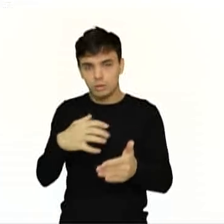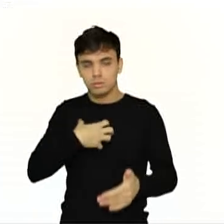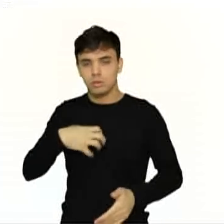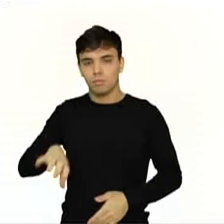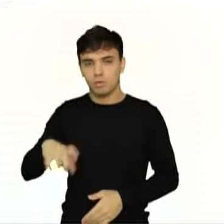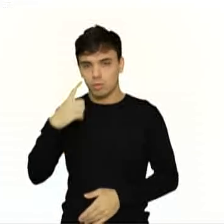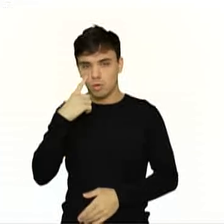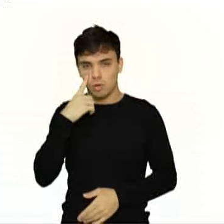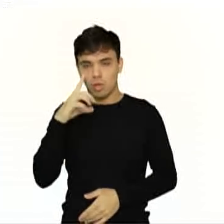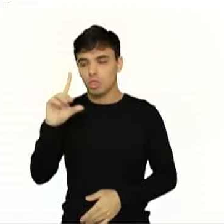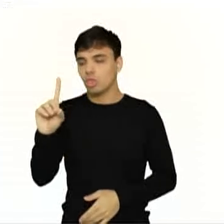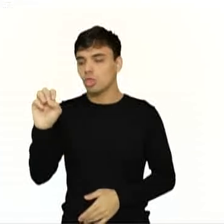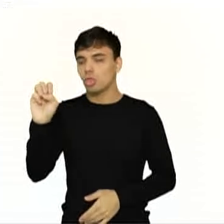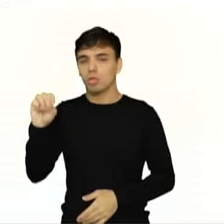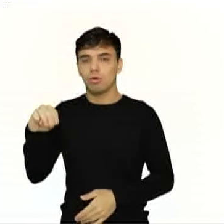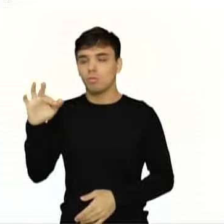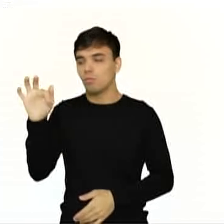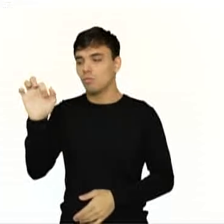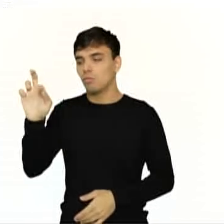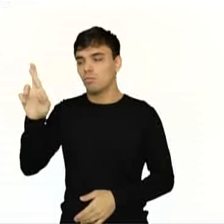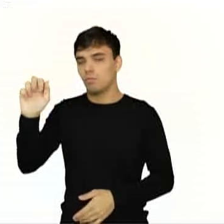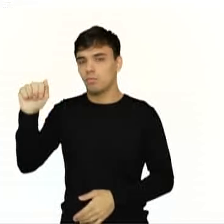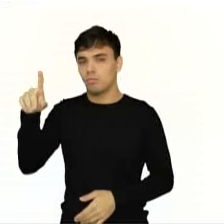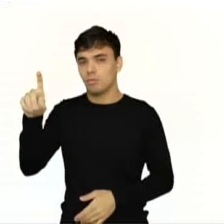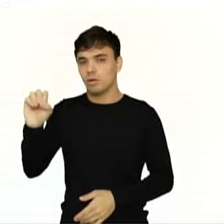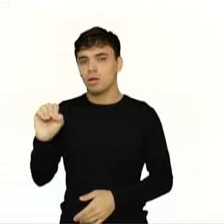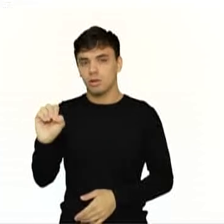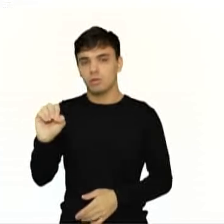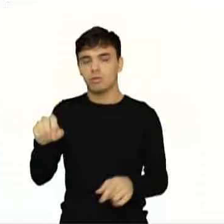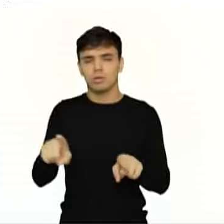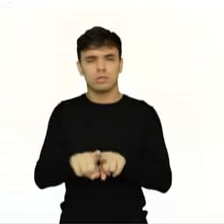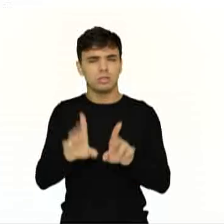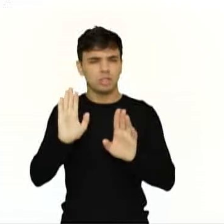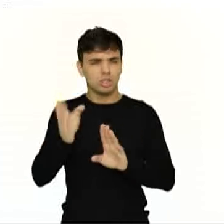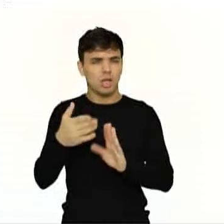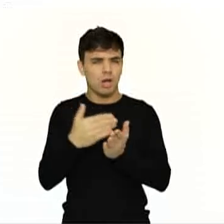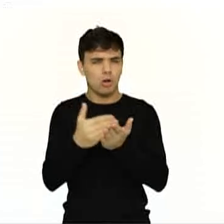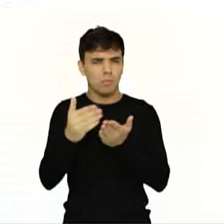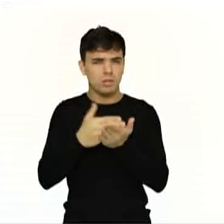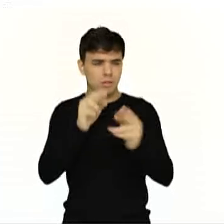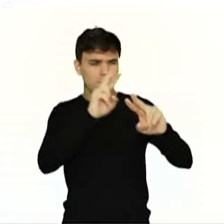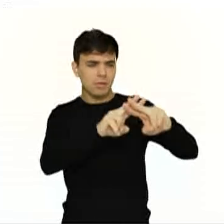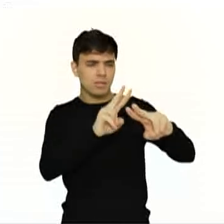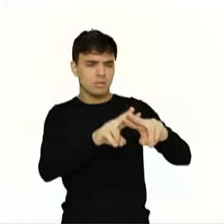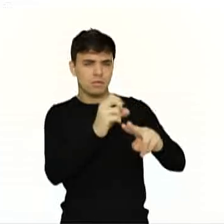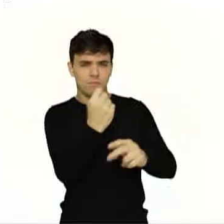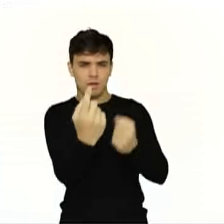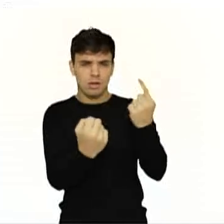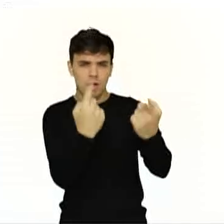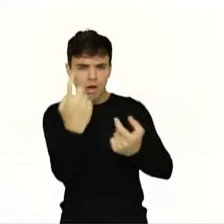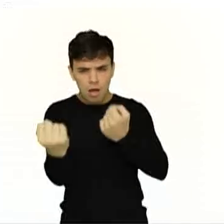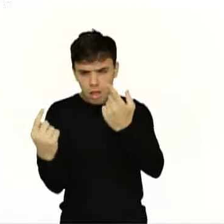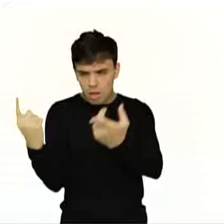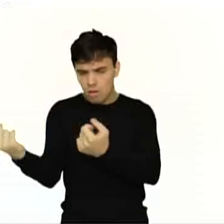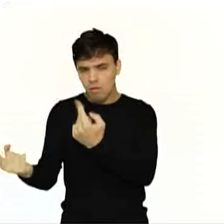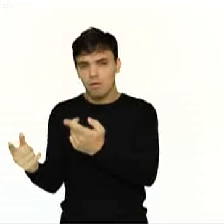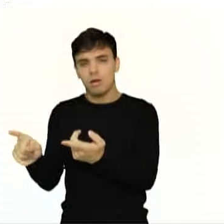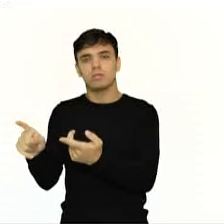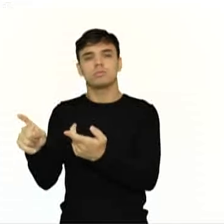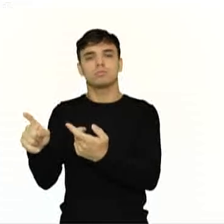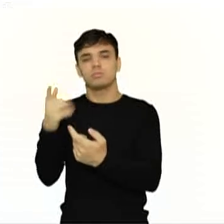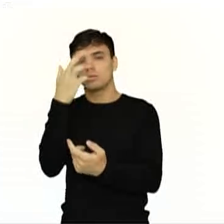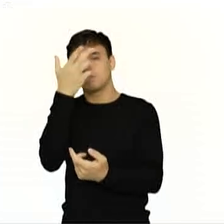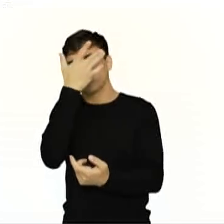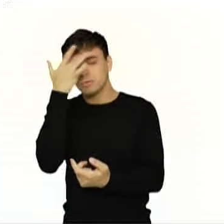José, ele já vai ordenar a prisão de dezenas de rebeldes, a investigação, procurar essas pessoas. E a maioria deles